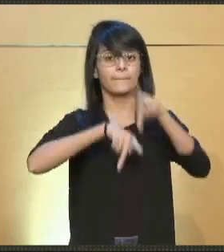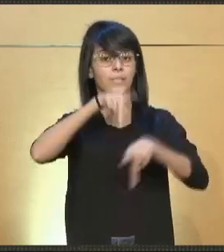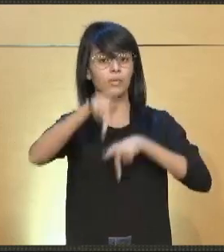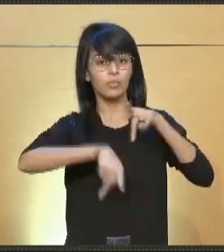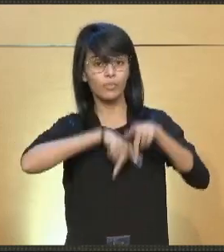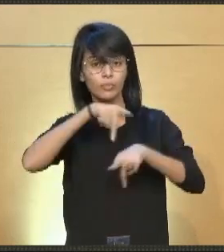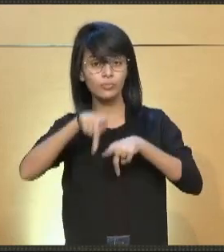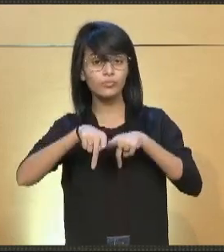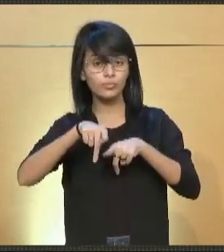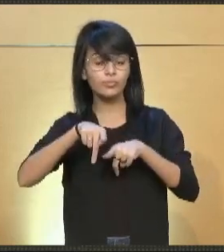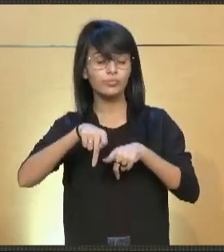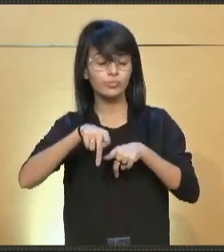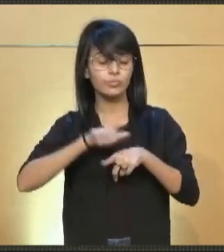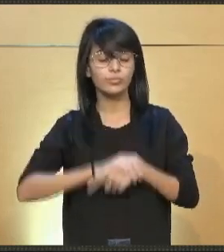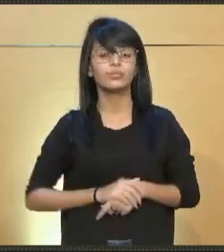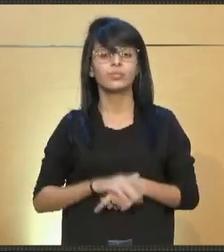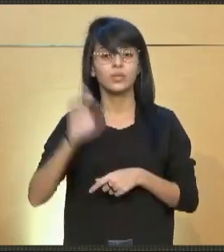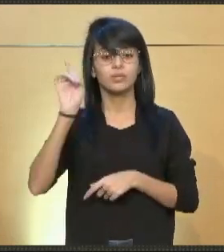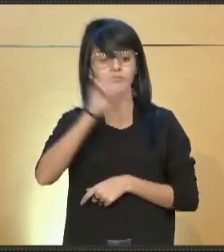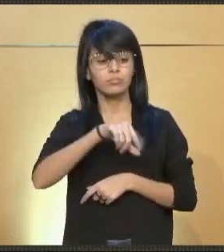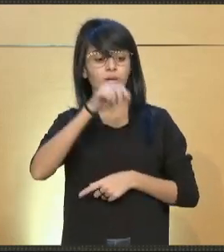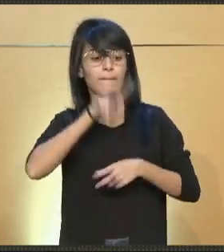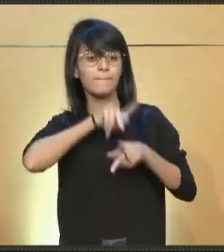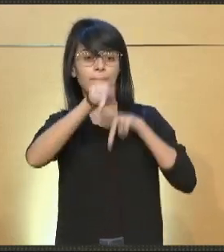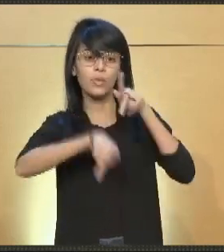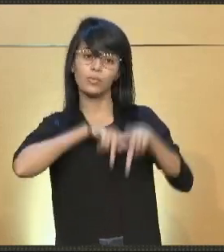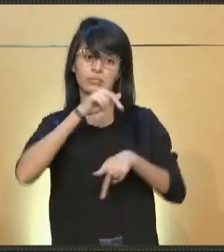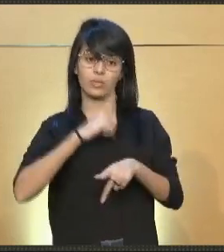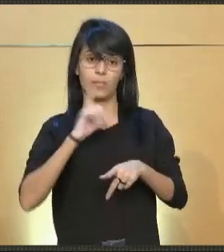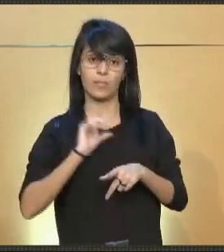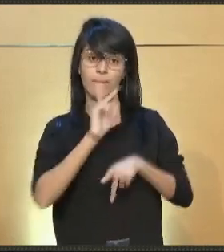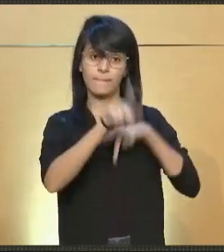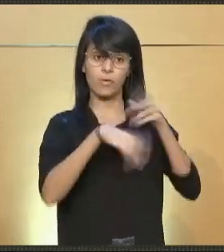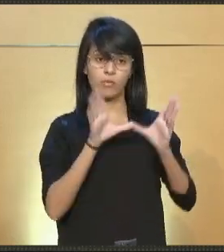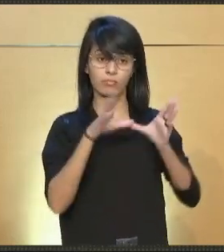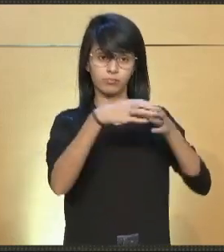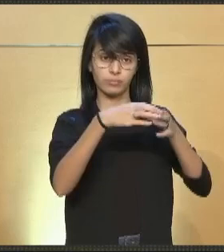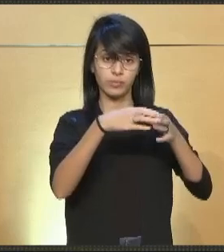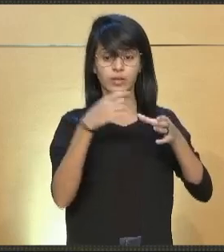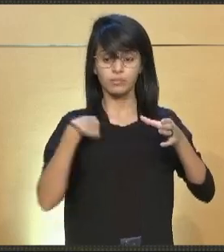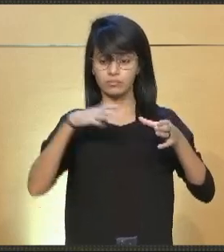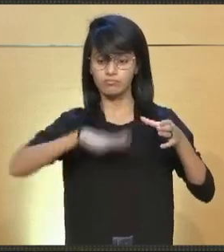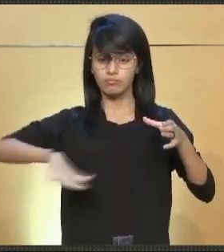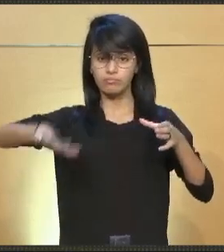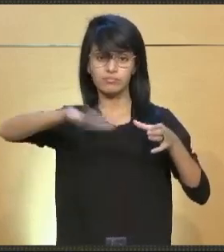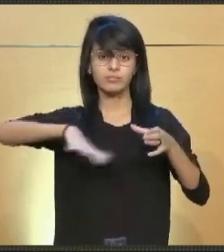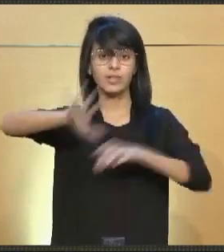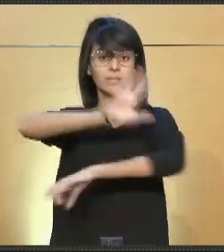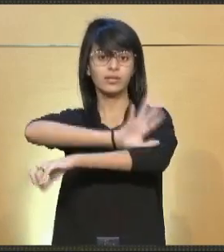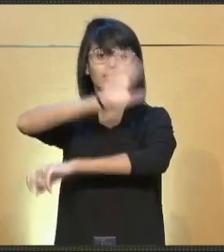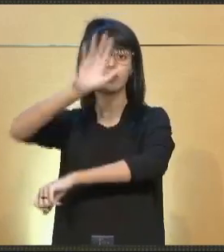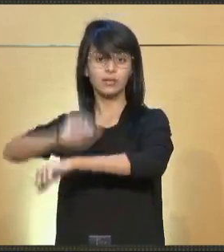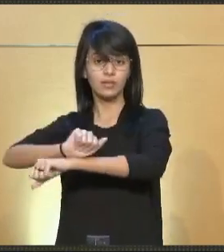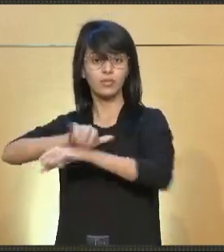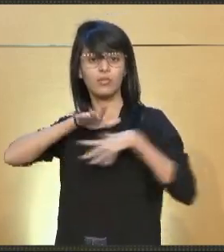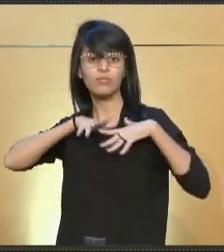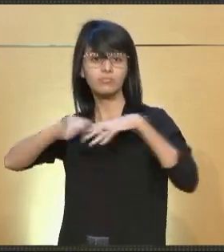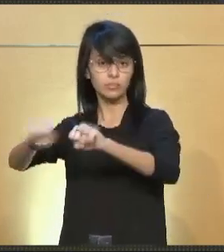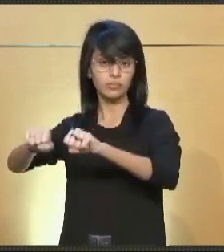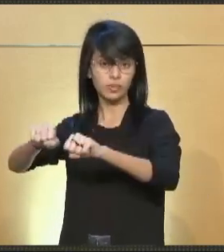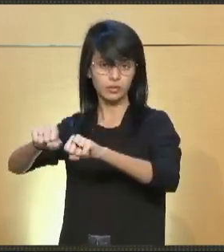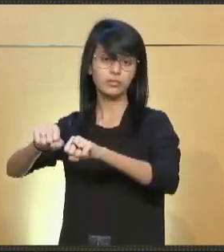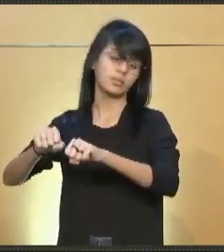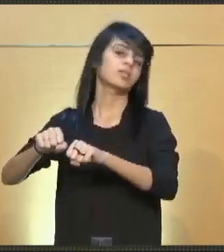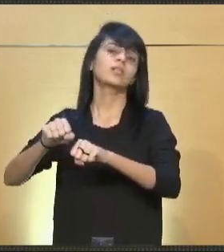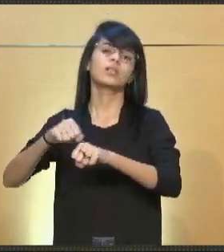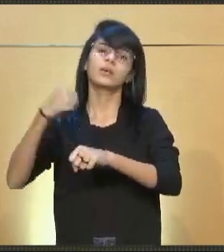Deus tirou um povo para si. Então, você tem um povo. Você precisa de um território, ou seja, Canaã deveria ser conquistado como território para